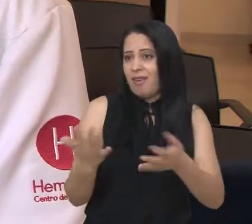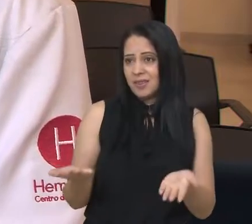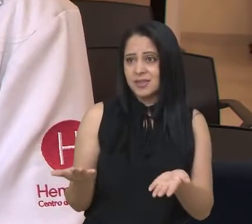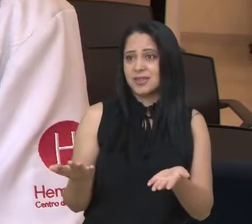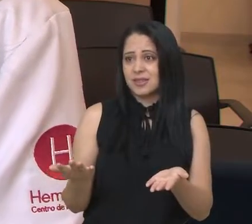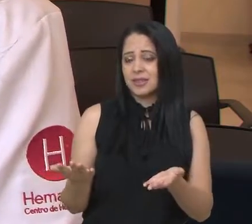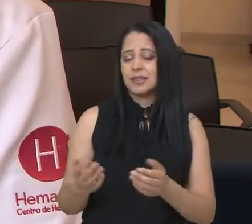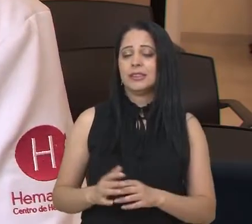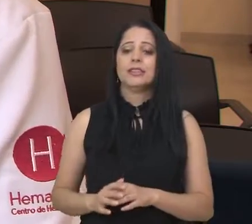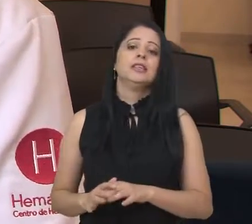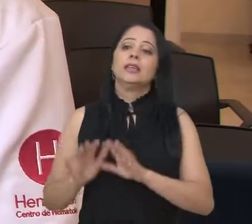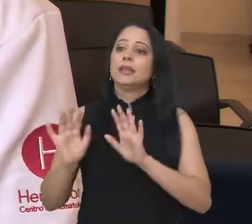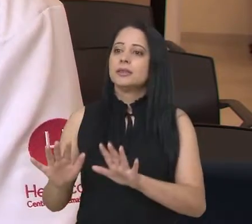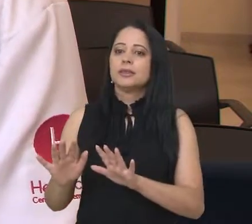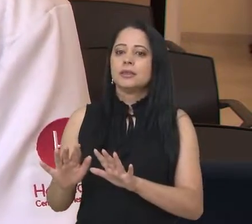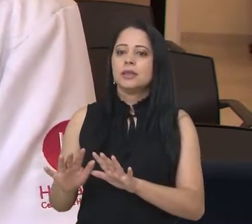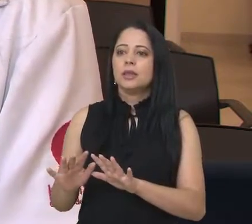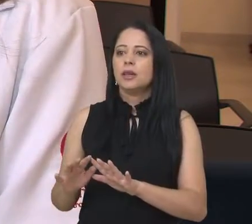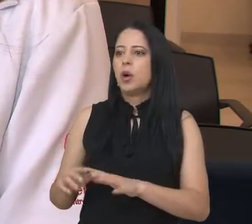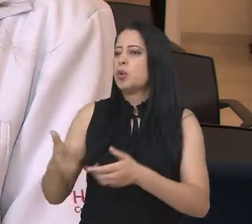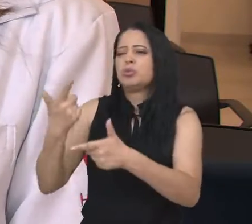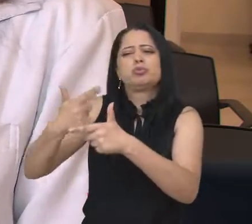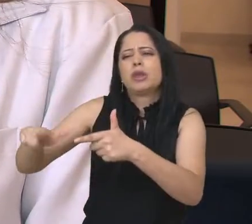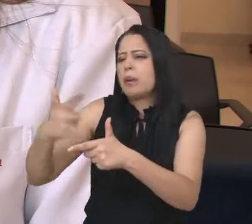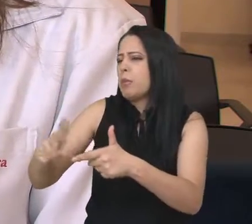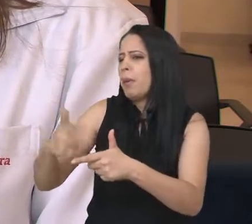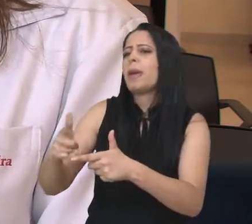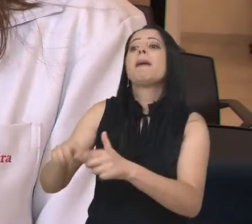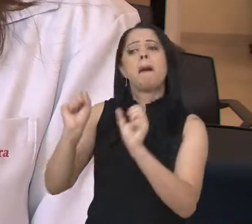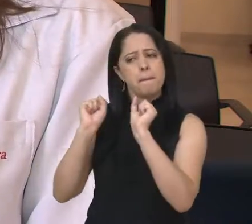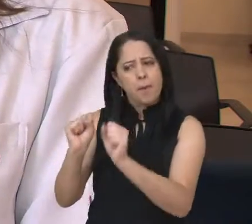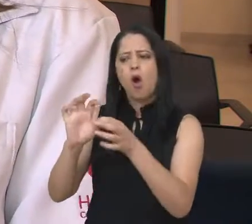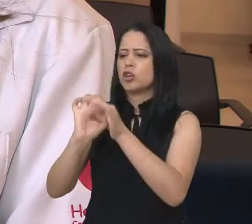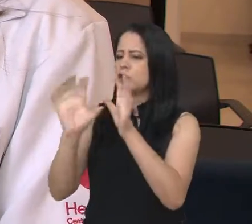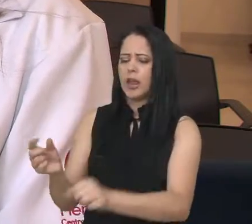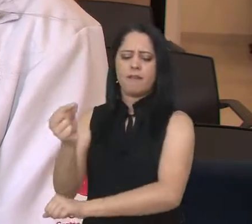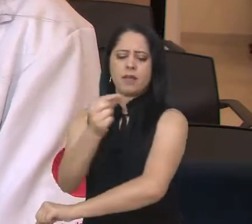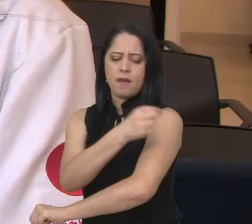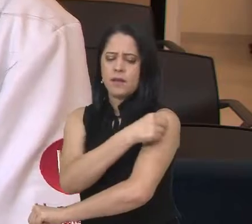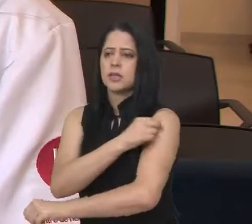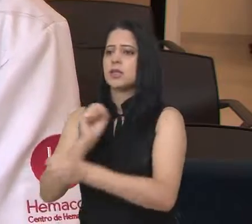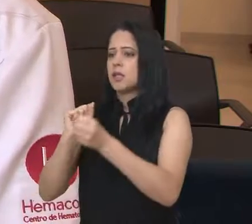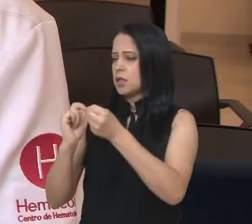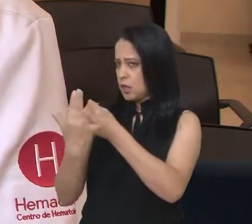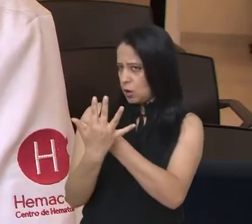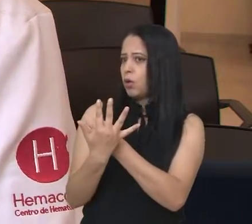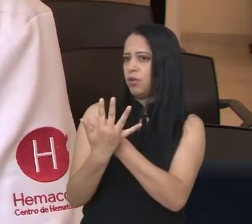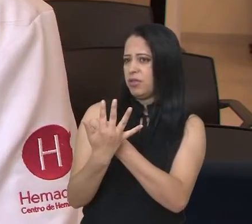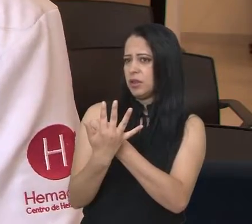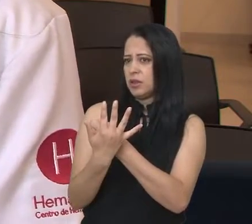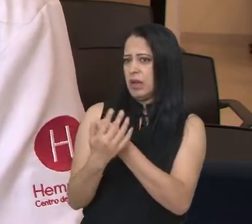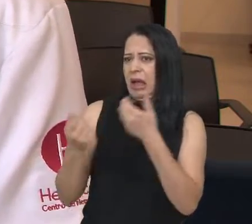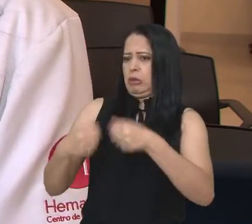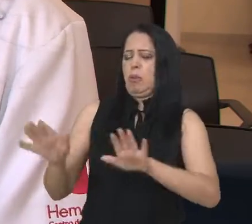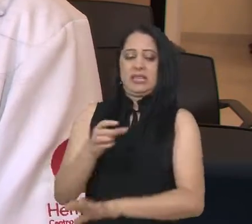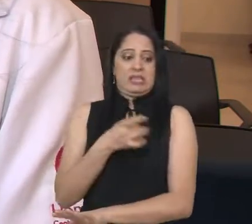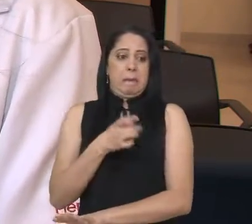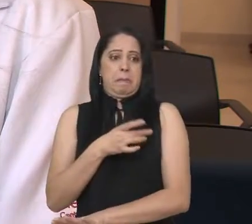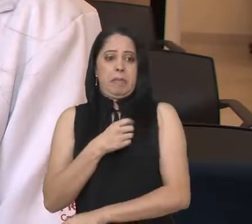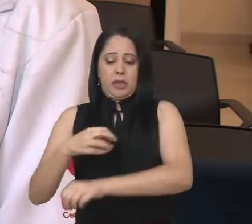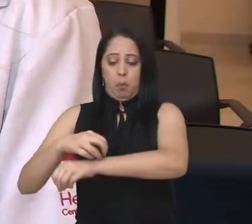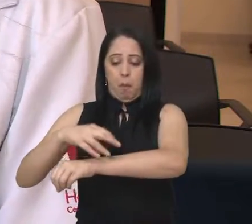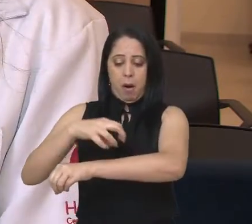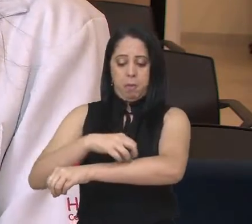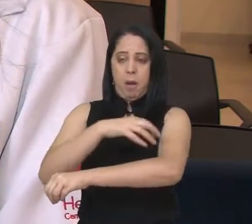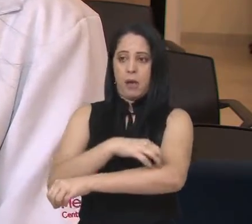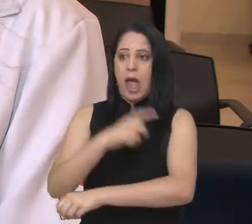0,30% passa a 16%. Então não há a menor justificativa de você não vacinar um paciente contra o Covid pelo medo de você ter uma trombose.